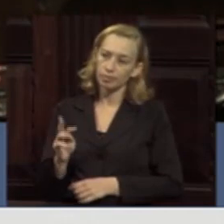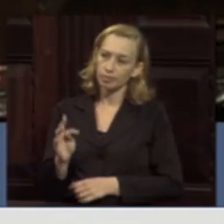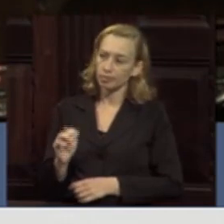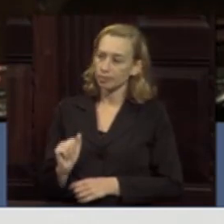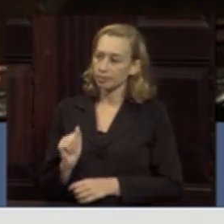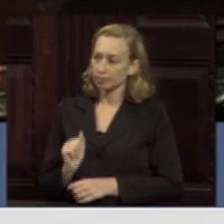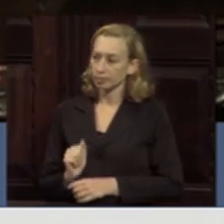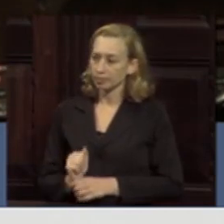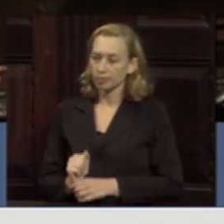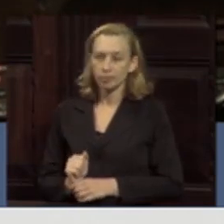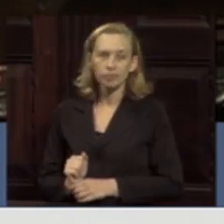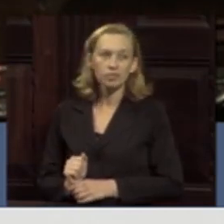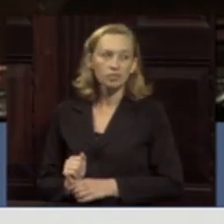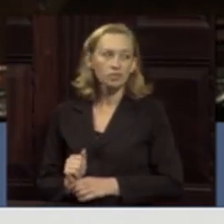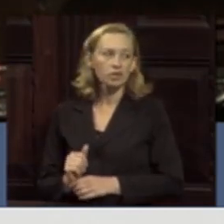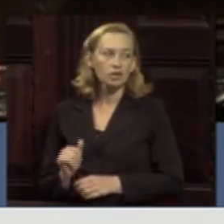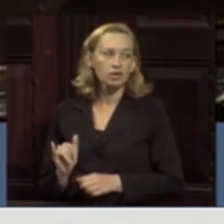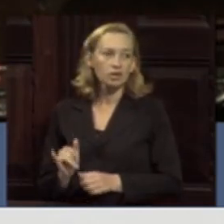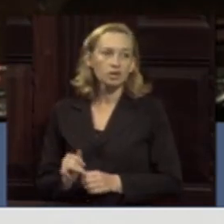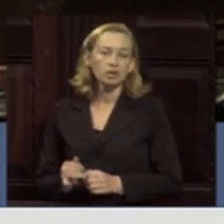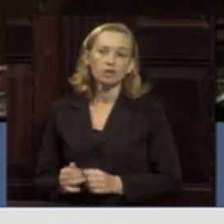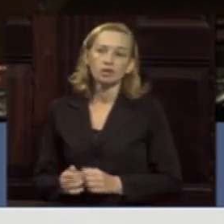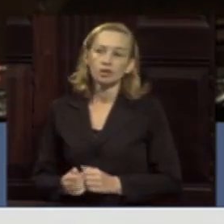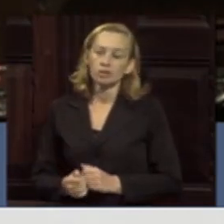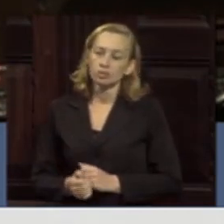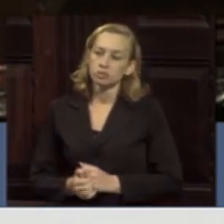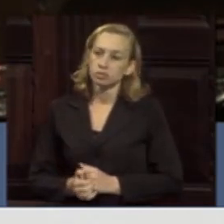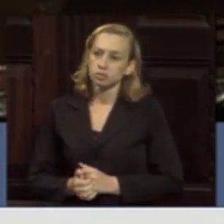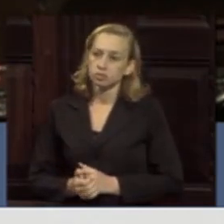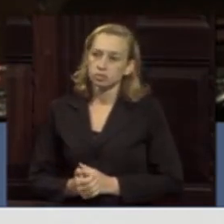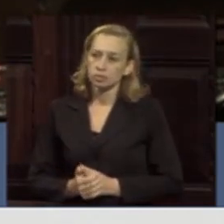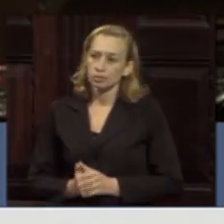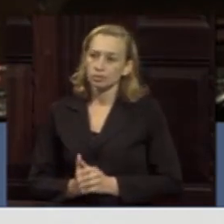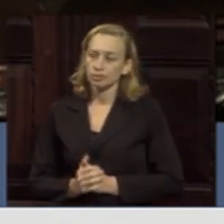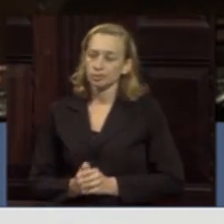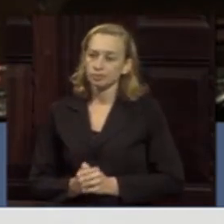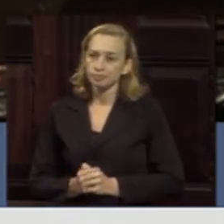salvo avaliação equivocada minha, quer